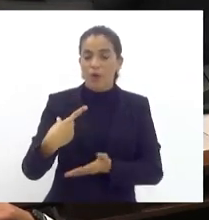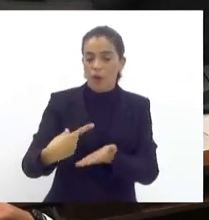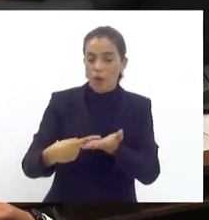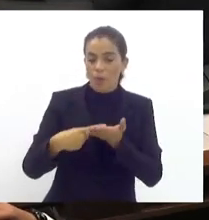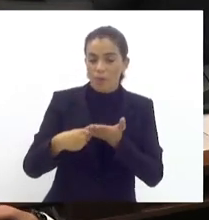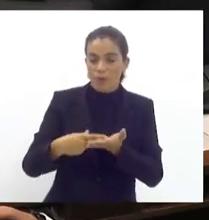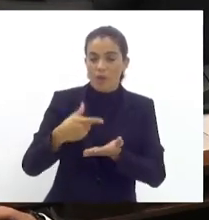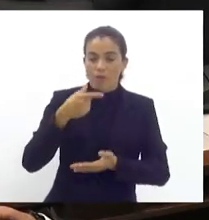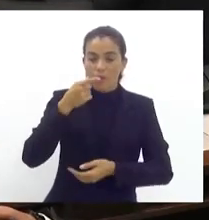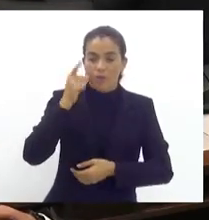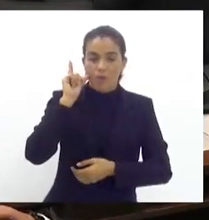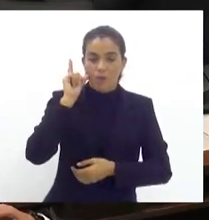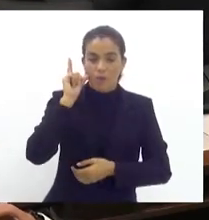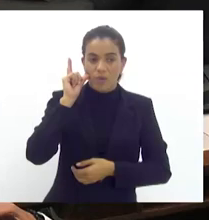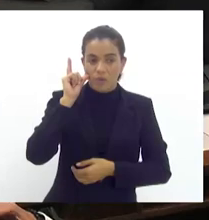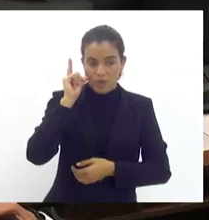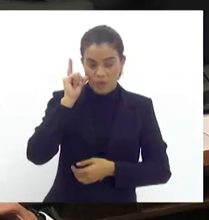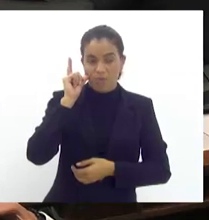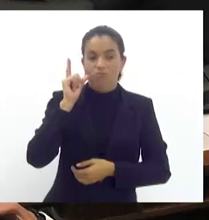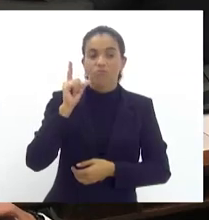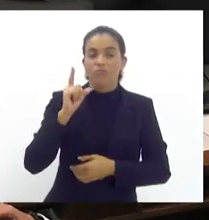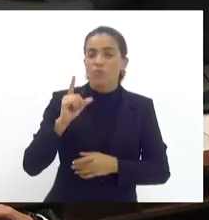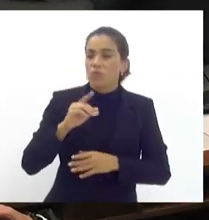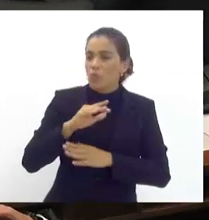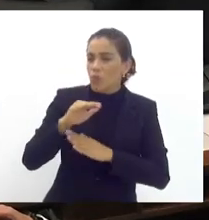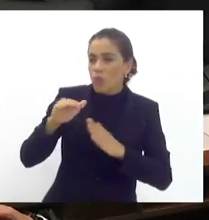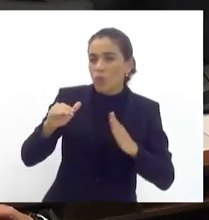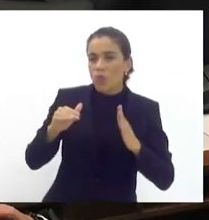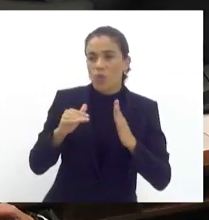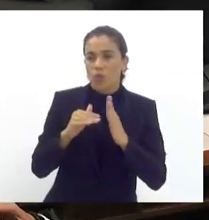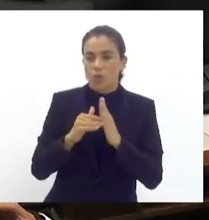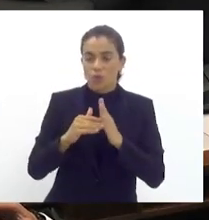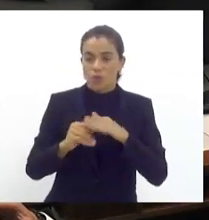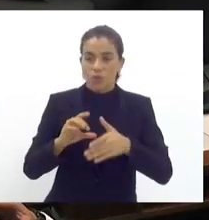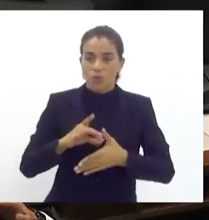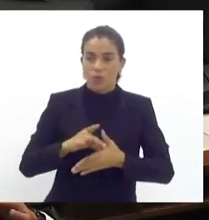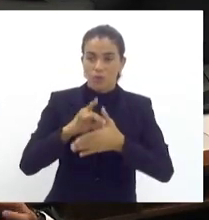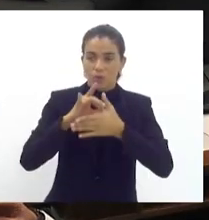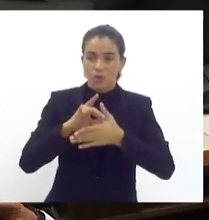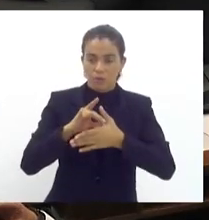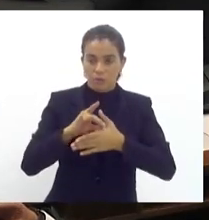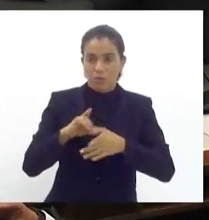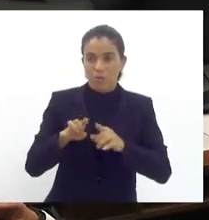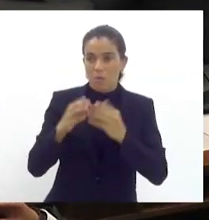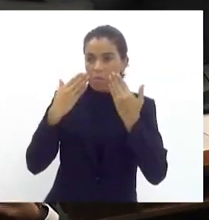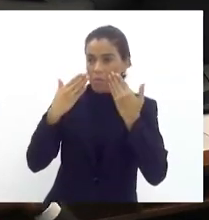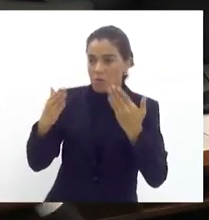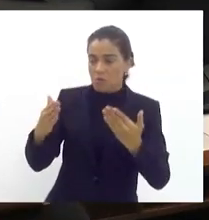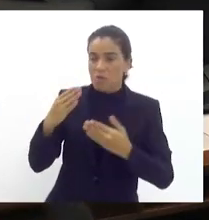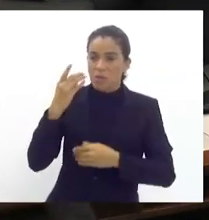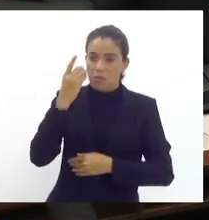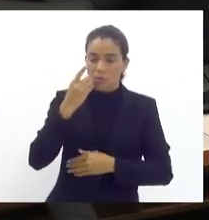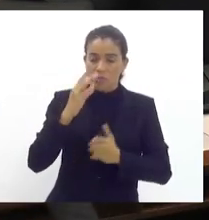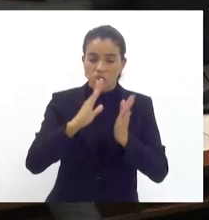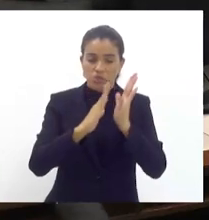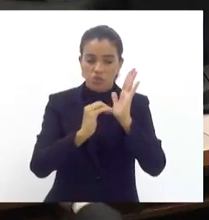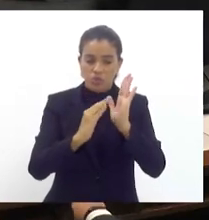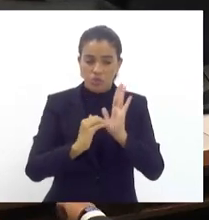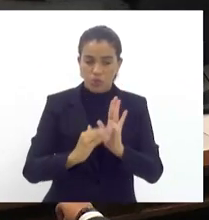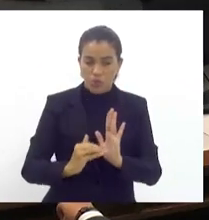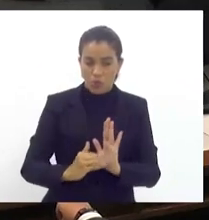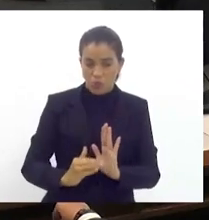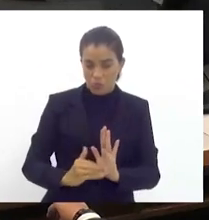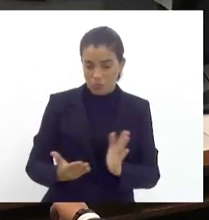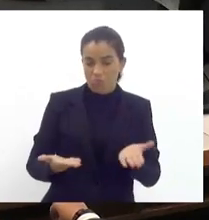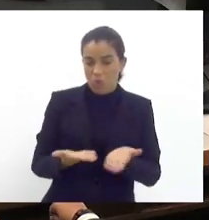ontem com todos os líderes e Já devidamente exposto aqui aos deputados presentes a gente tirou de pauta para fazer essa